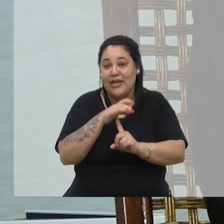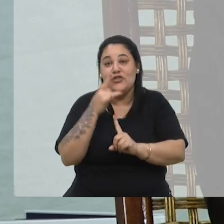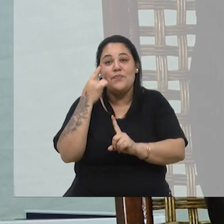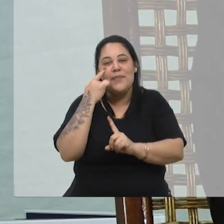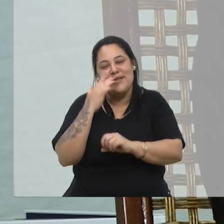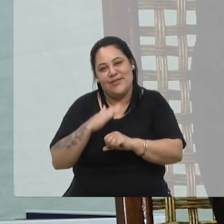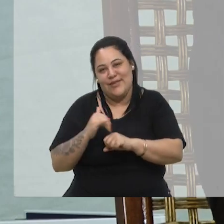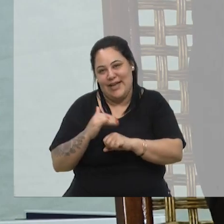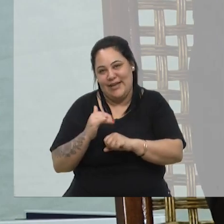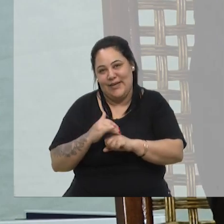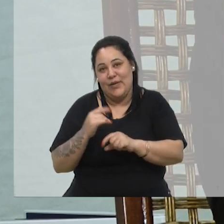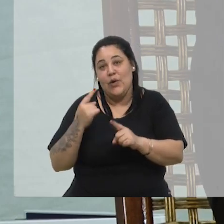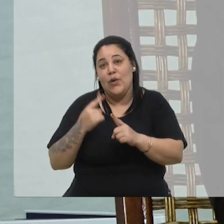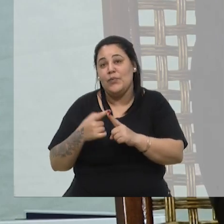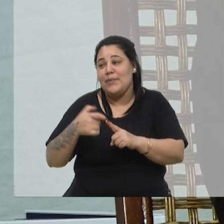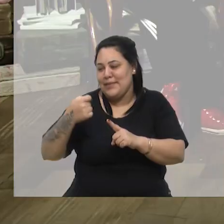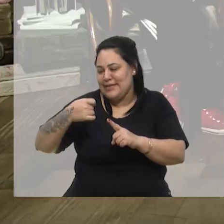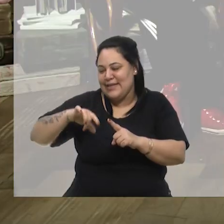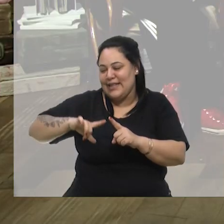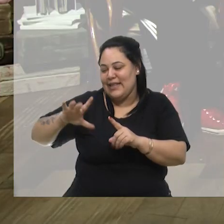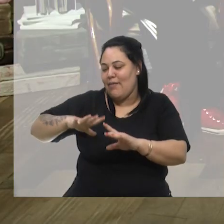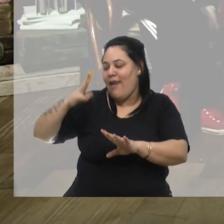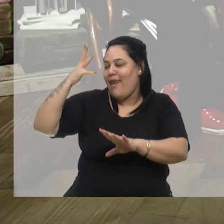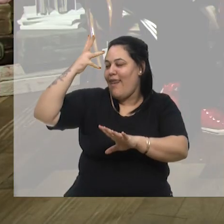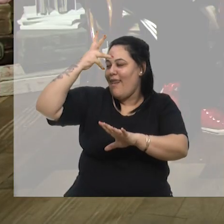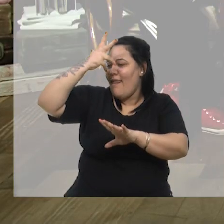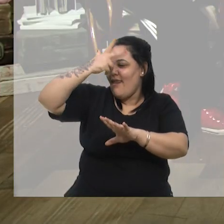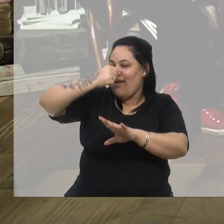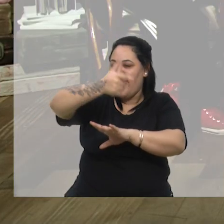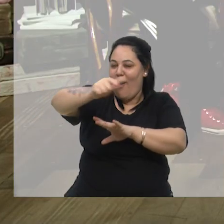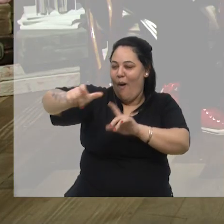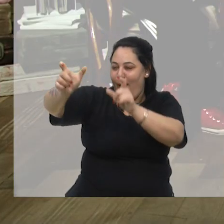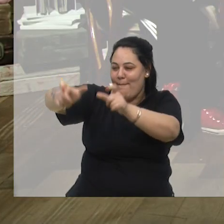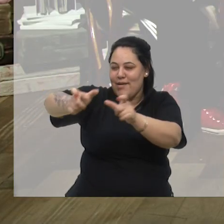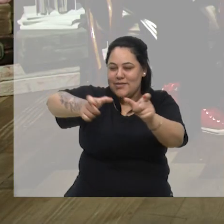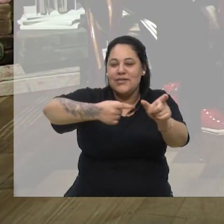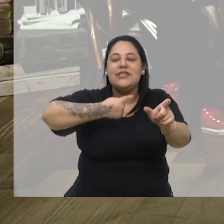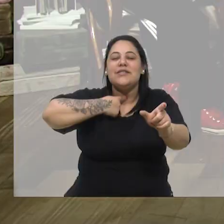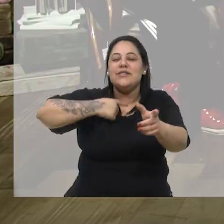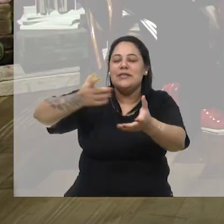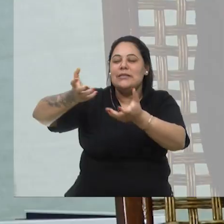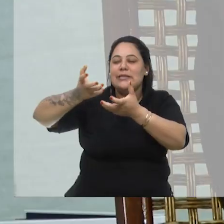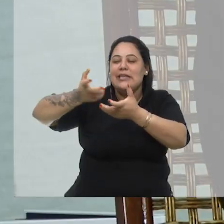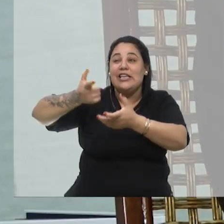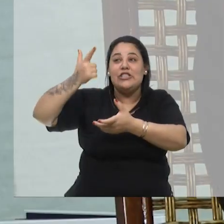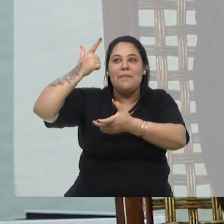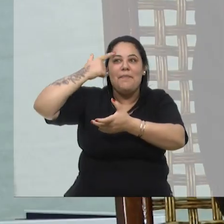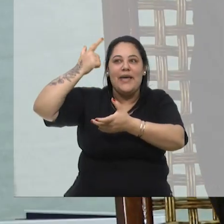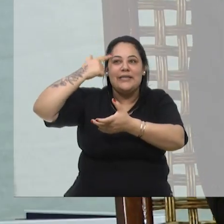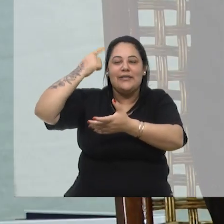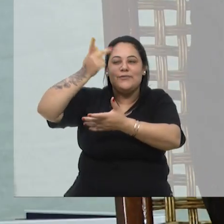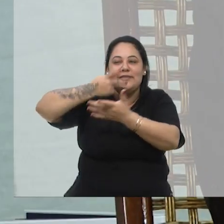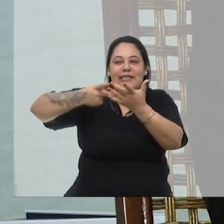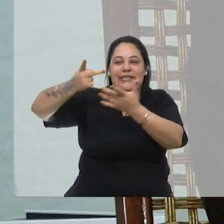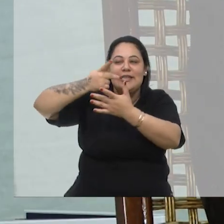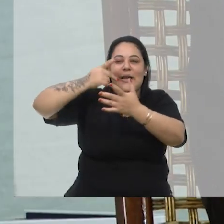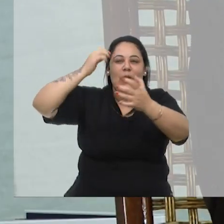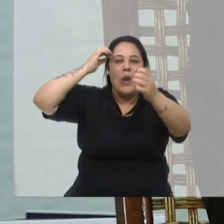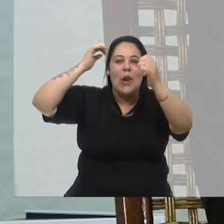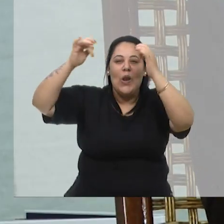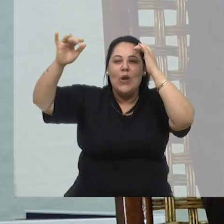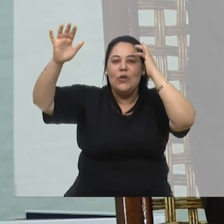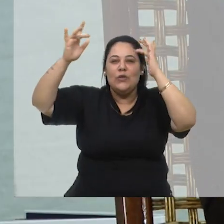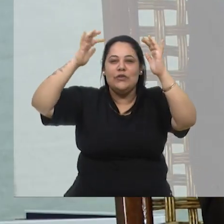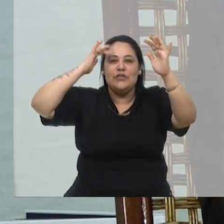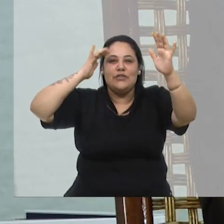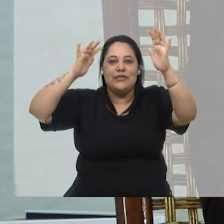dos elementos que compõem a feira, que são pensados cuidadosamente, assim, porque eles têm que ser muito convidativos, né? E a gente